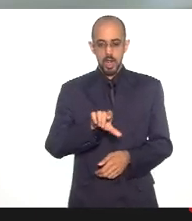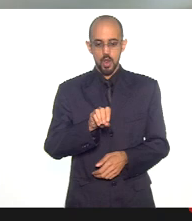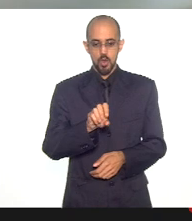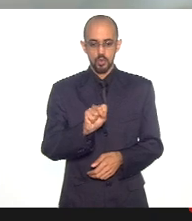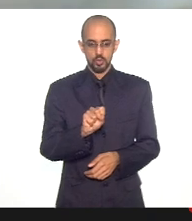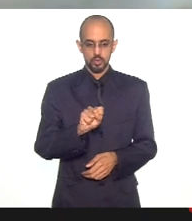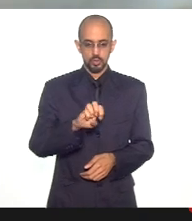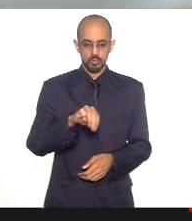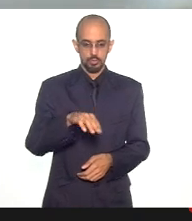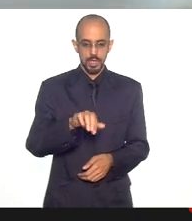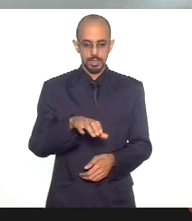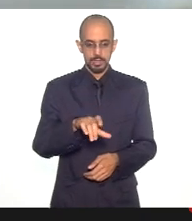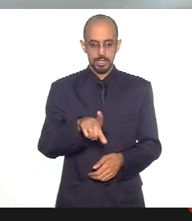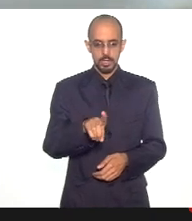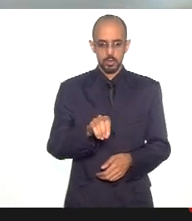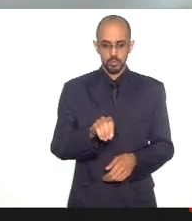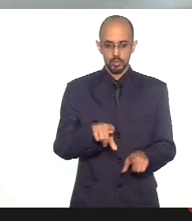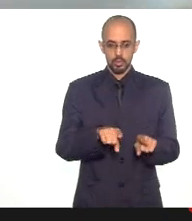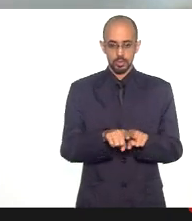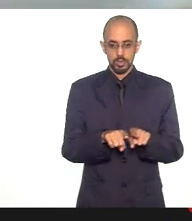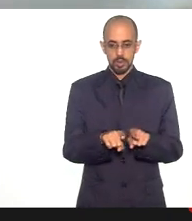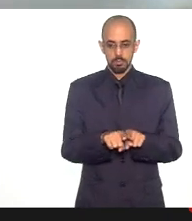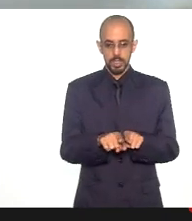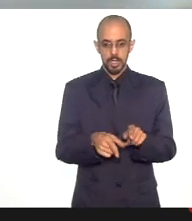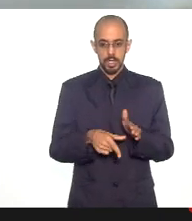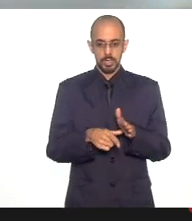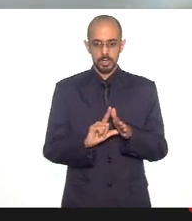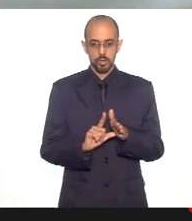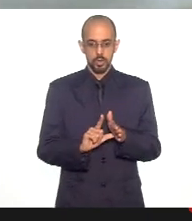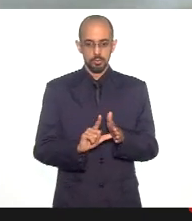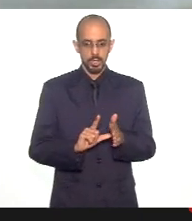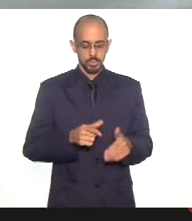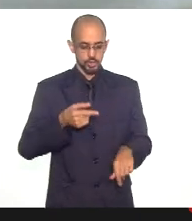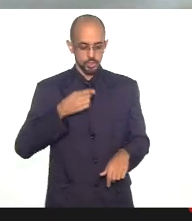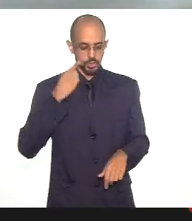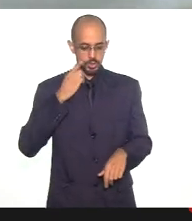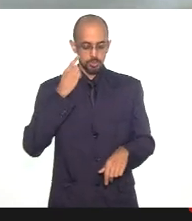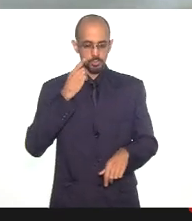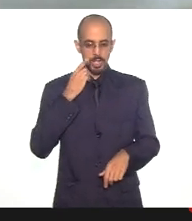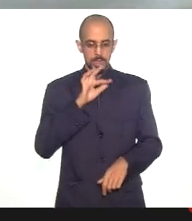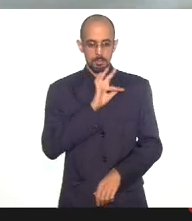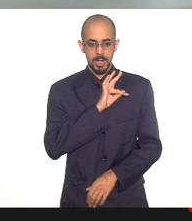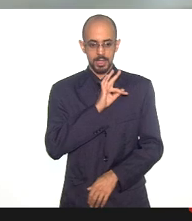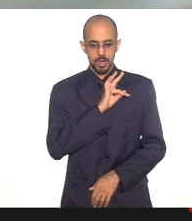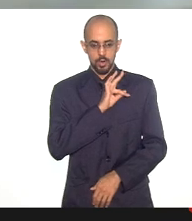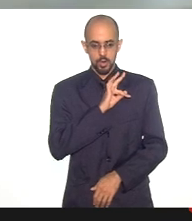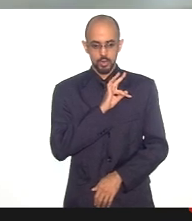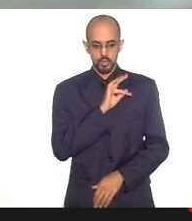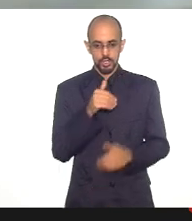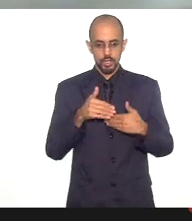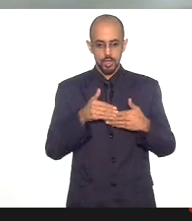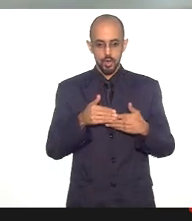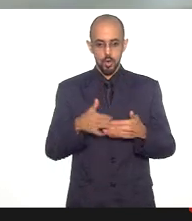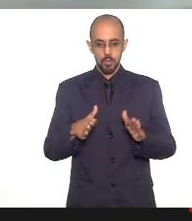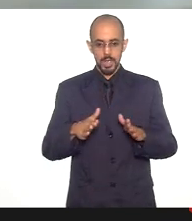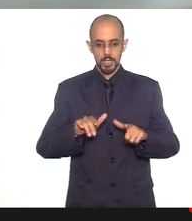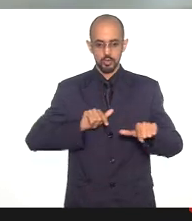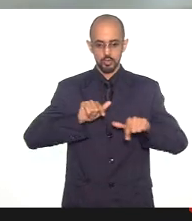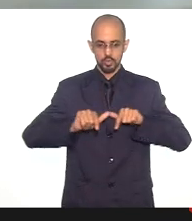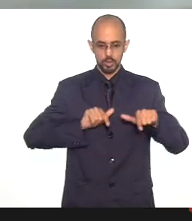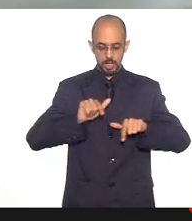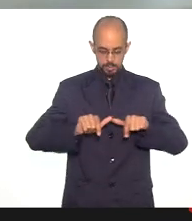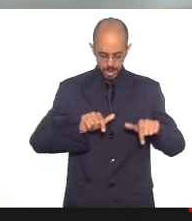Macedo e, anteriormente, também da deputada Marta Rocha, dou por aberto os trabalhos